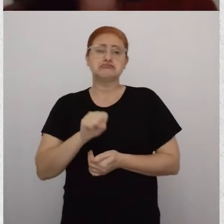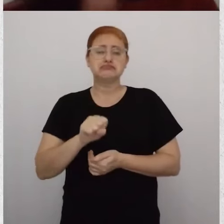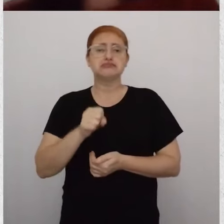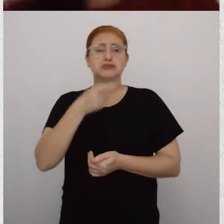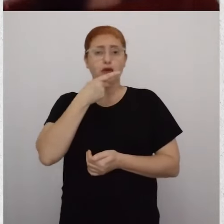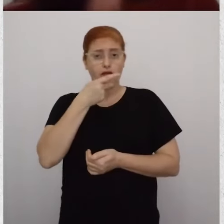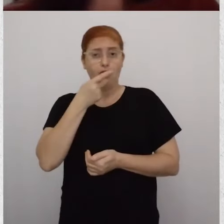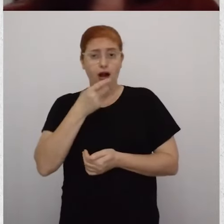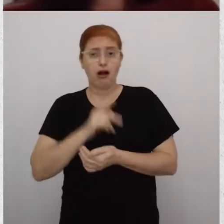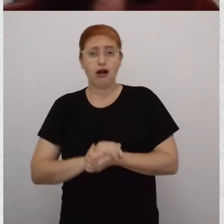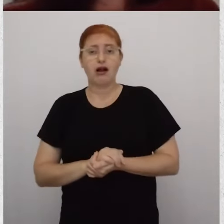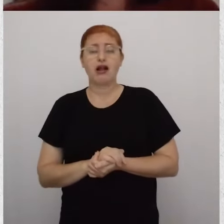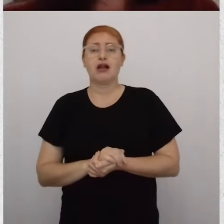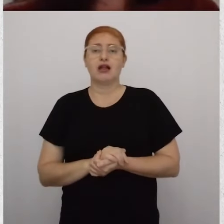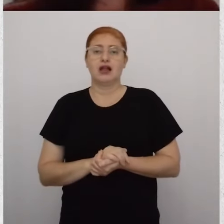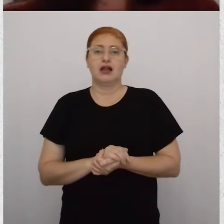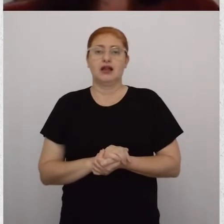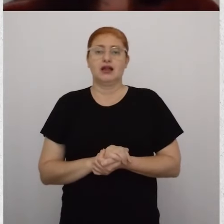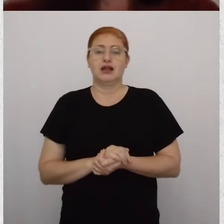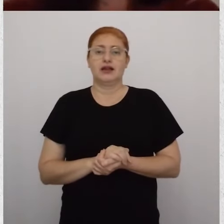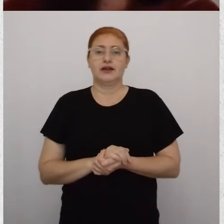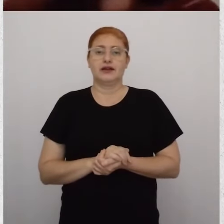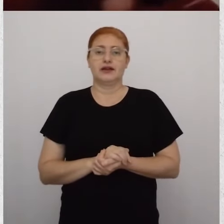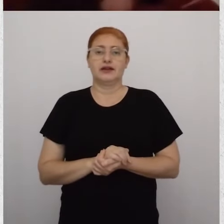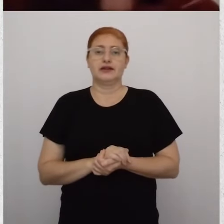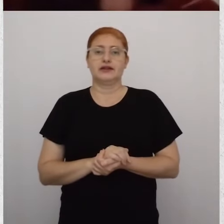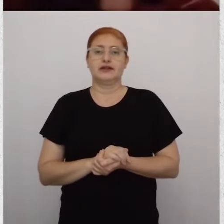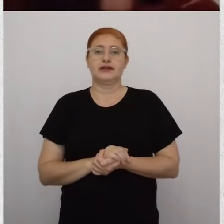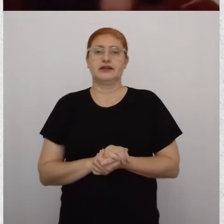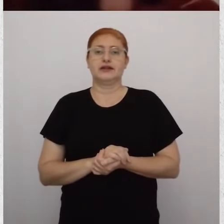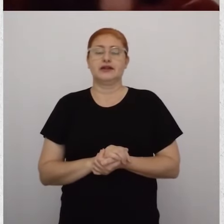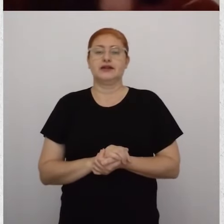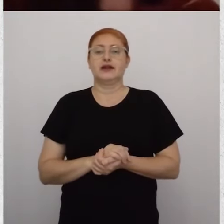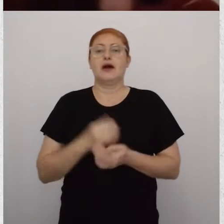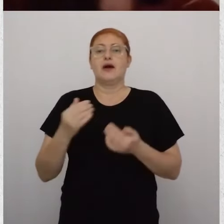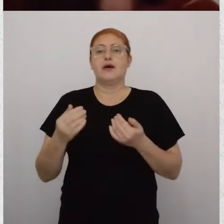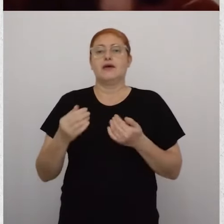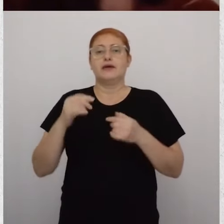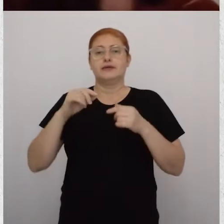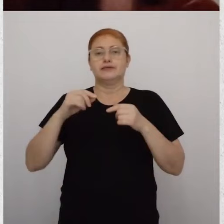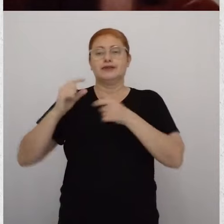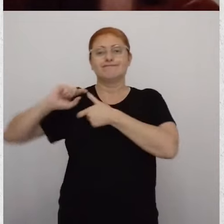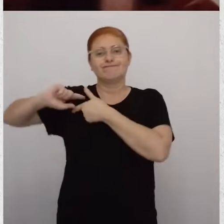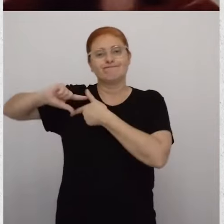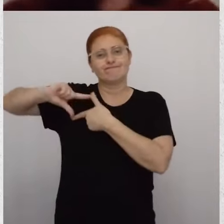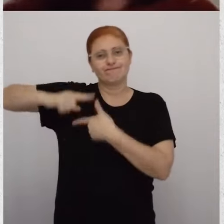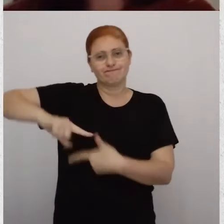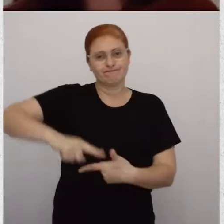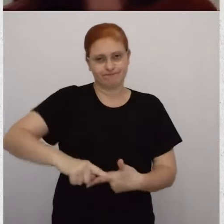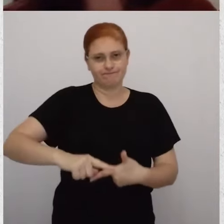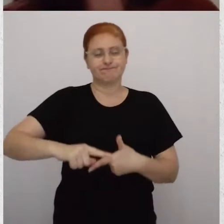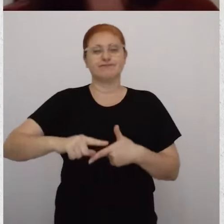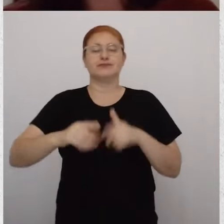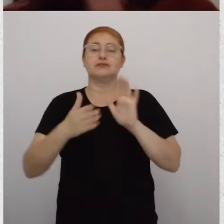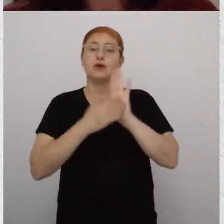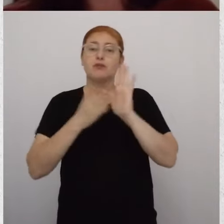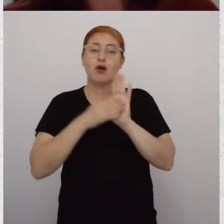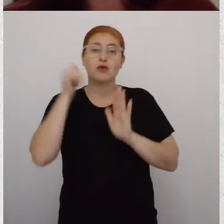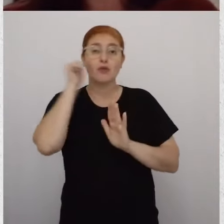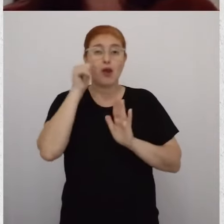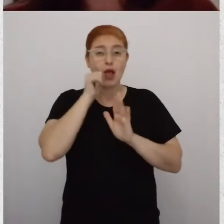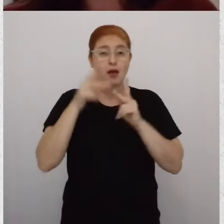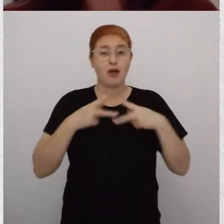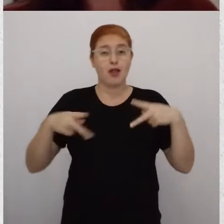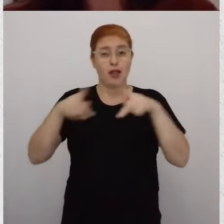está falando é como o ataque assim, conservador às pautas das mulheres, da